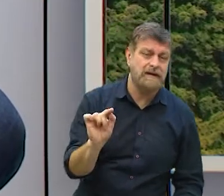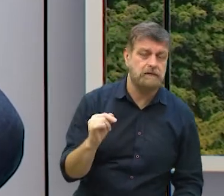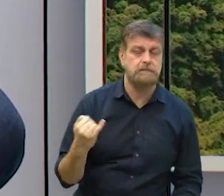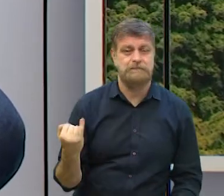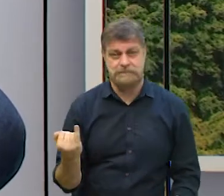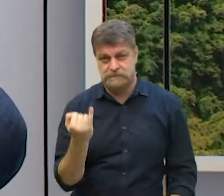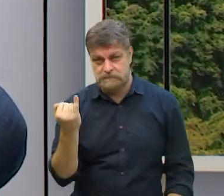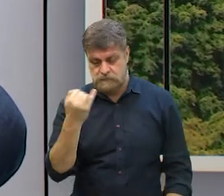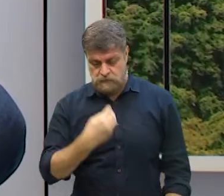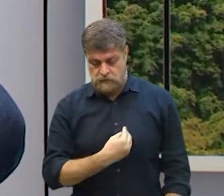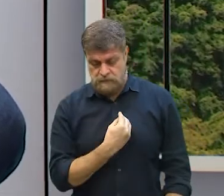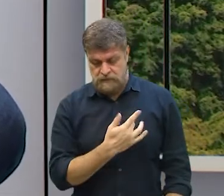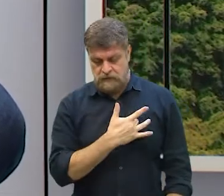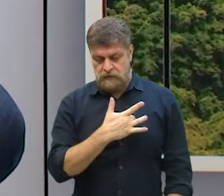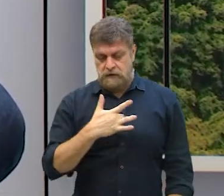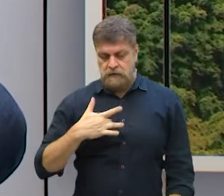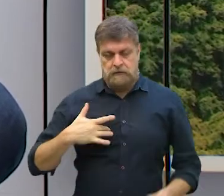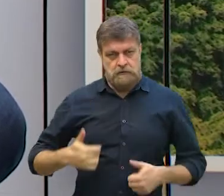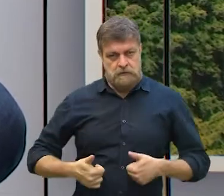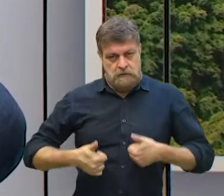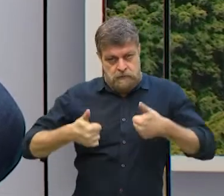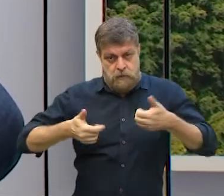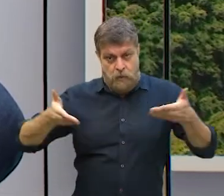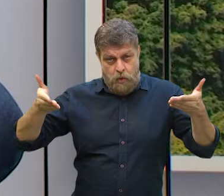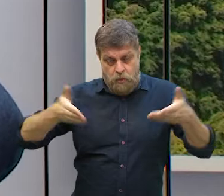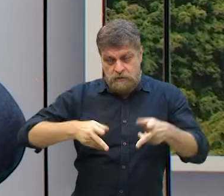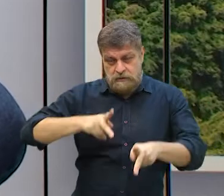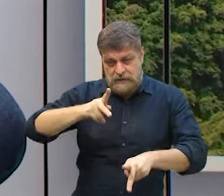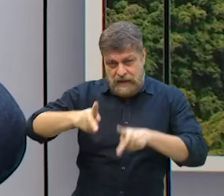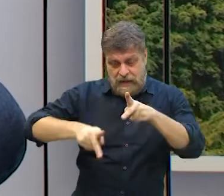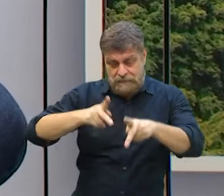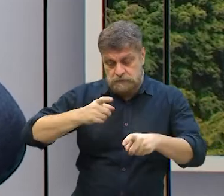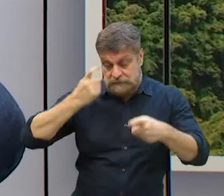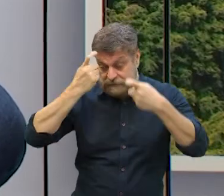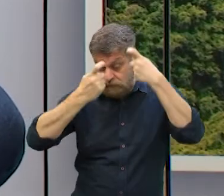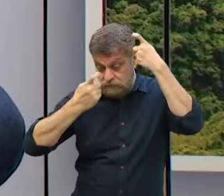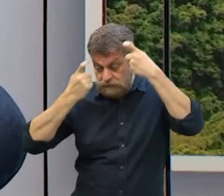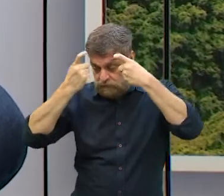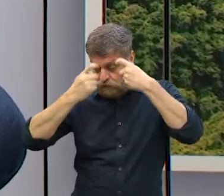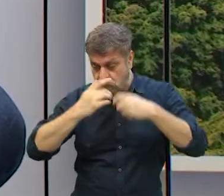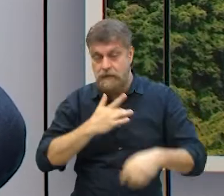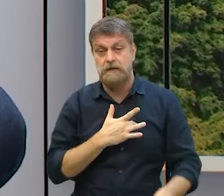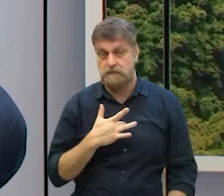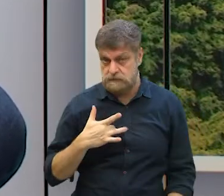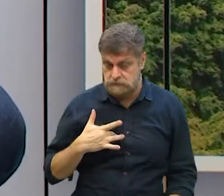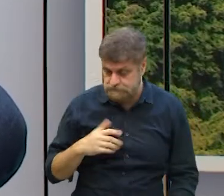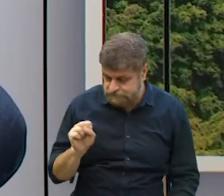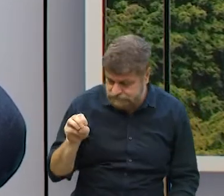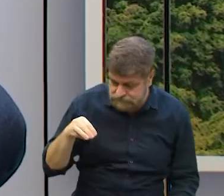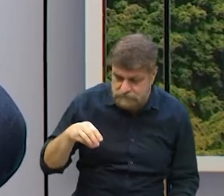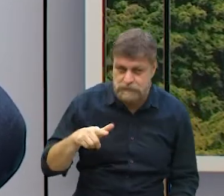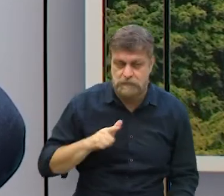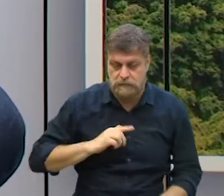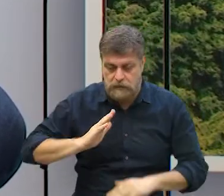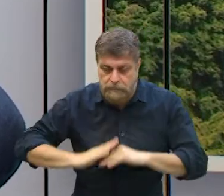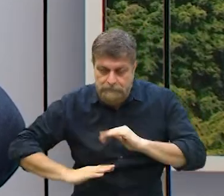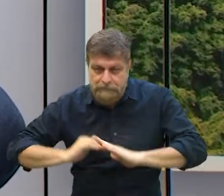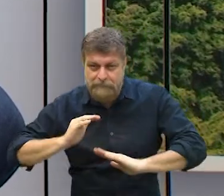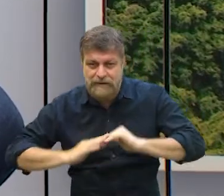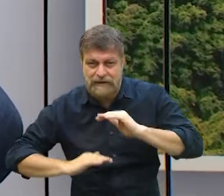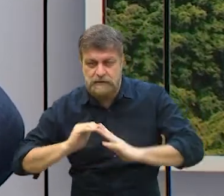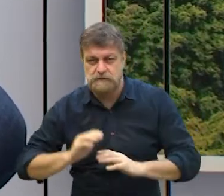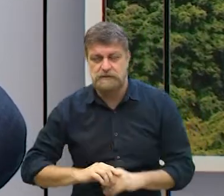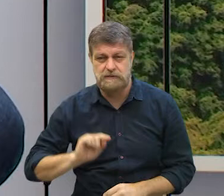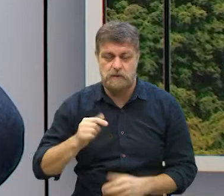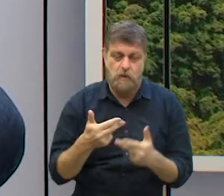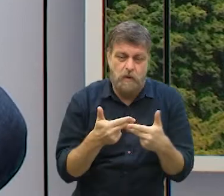são importantes de uma vida saudável. E hoje o cidadão comum ele está muito preocupado com a sua saúde, então ele tem